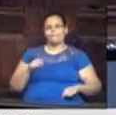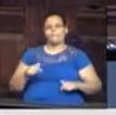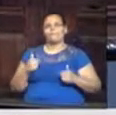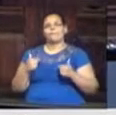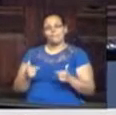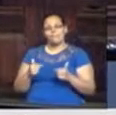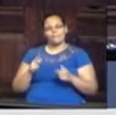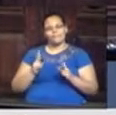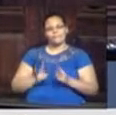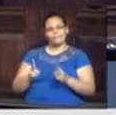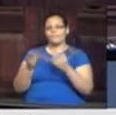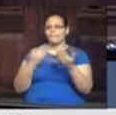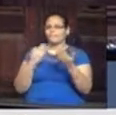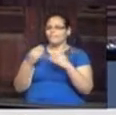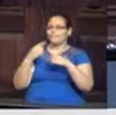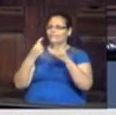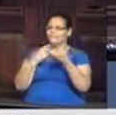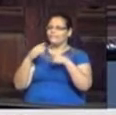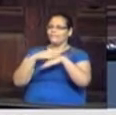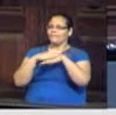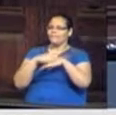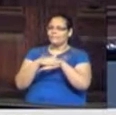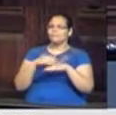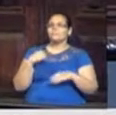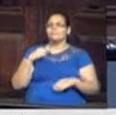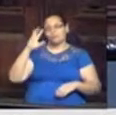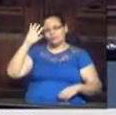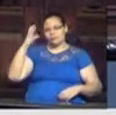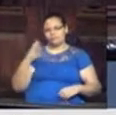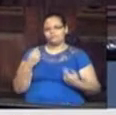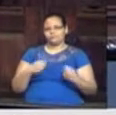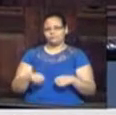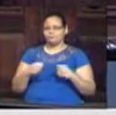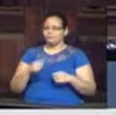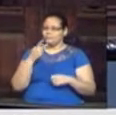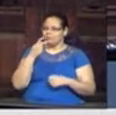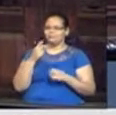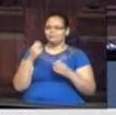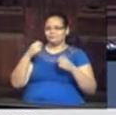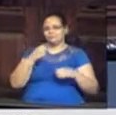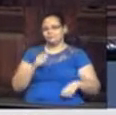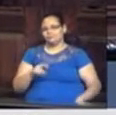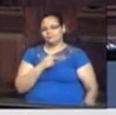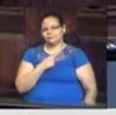de sempre seguir dialogando e encontrando as soluções para esse Estado. É isso que eu tinha que dizer, senhor